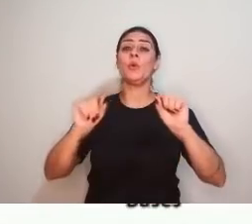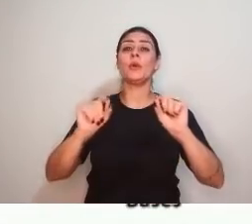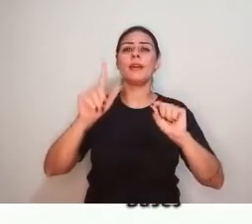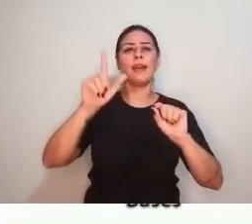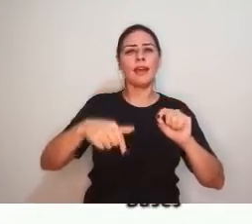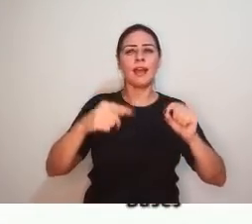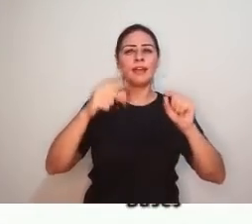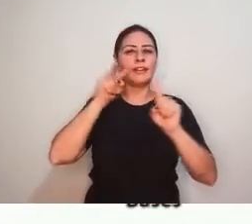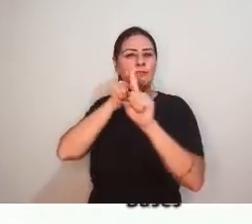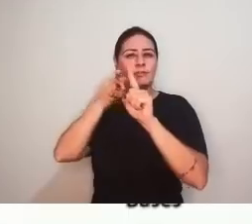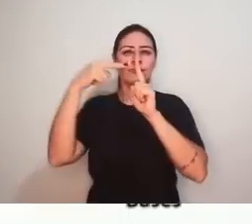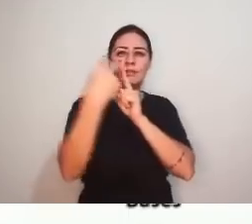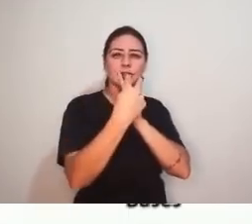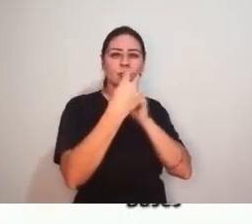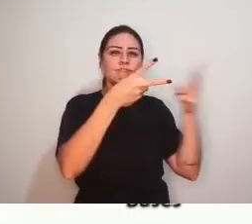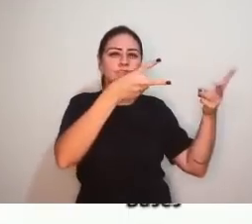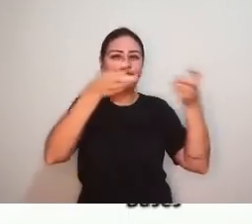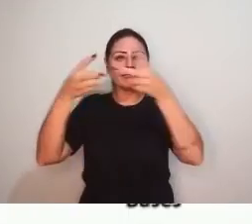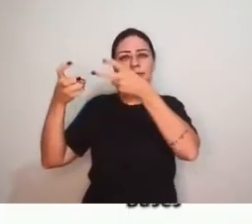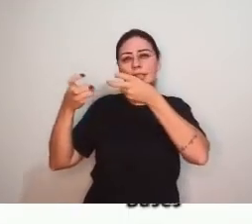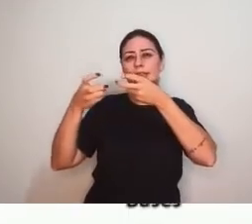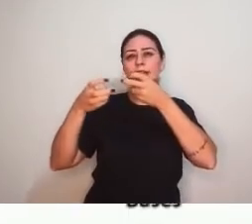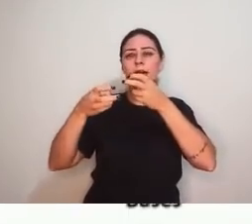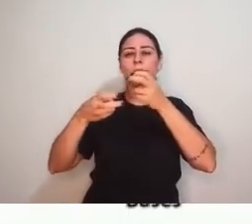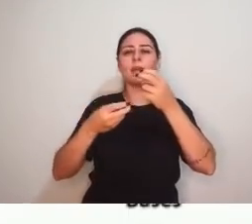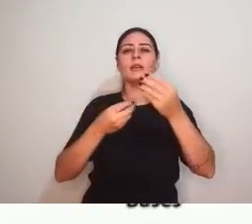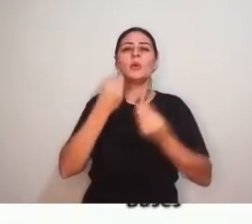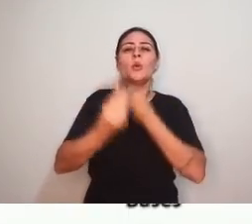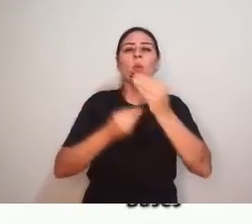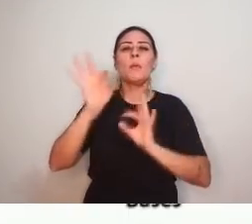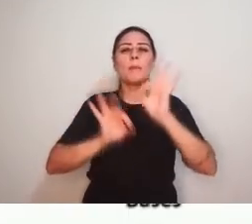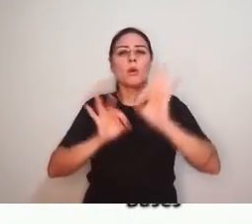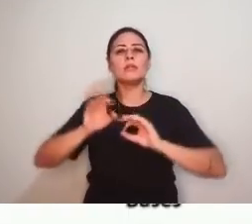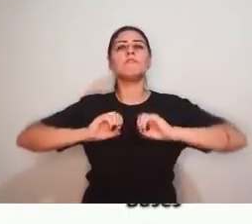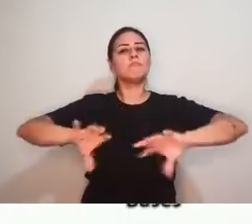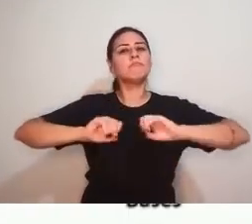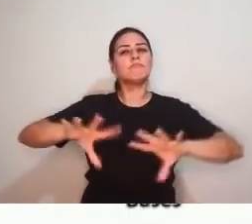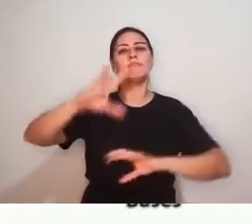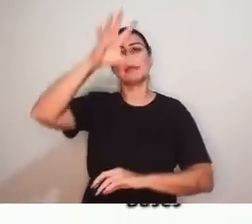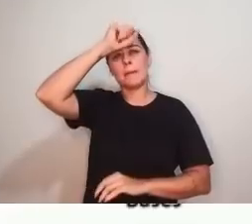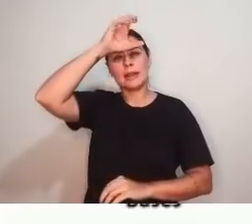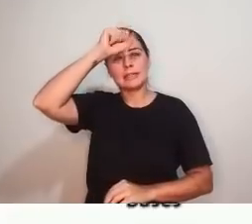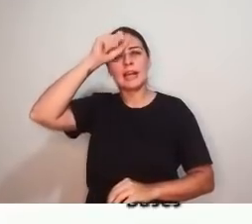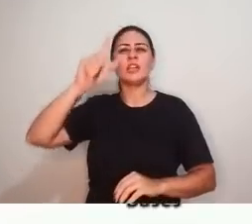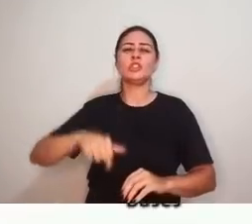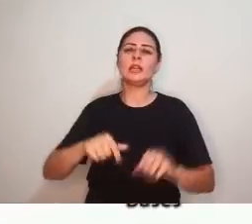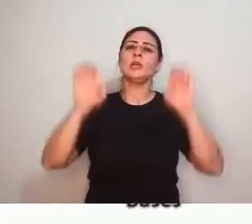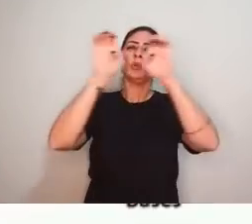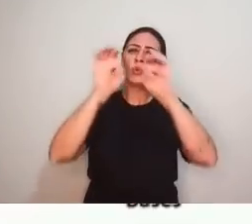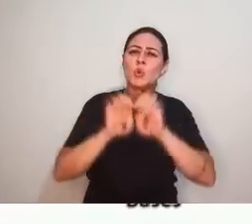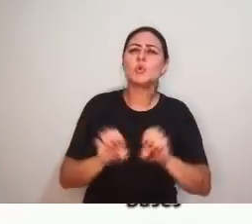do que nunca com a sua forma de olhar o processo de ensino-aprendizagem como algo